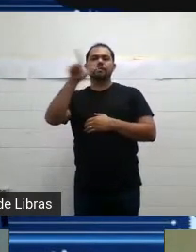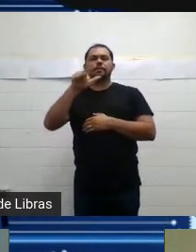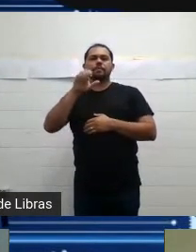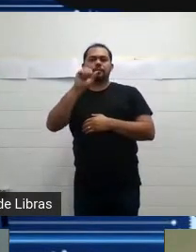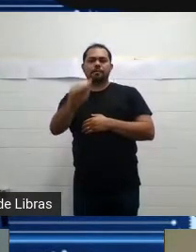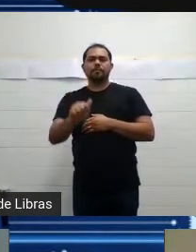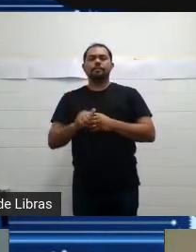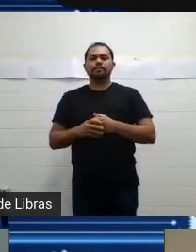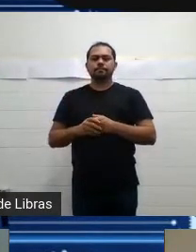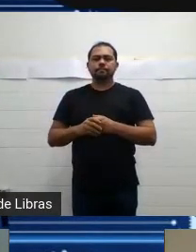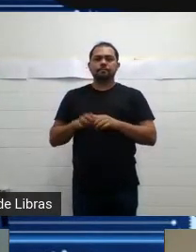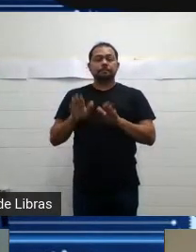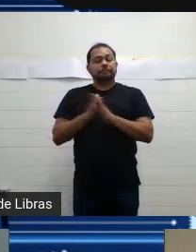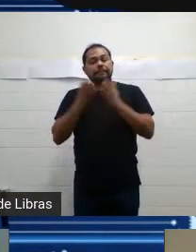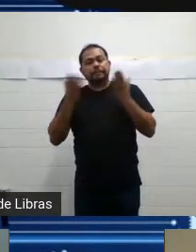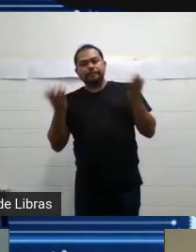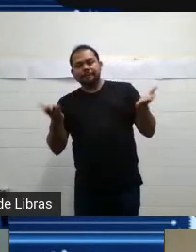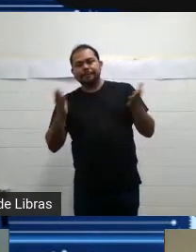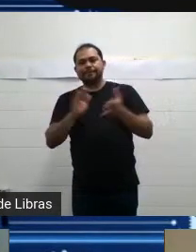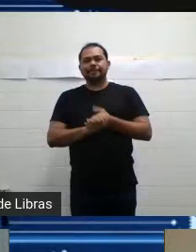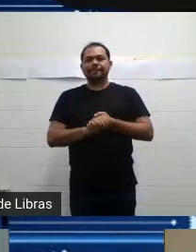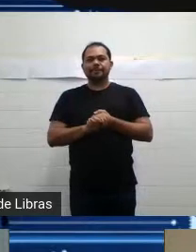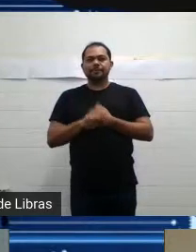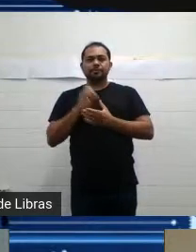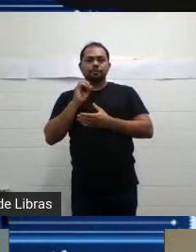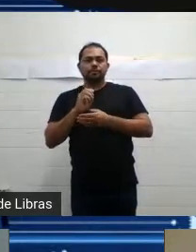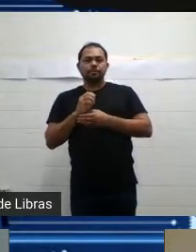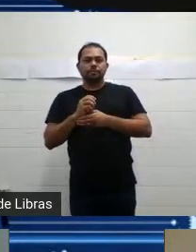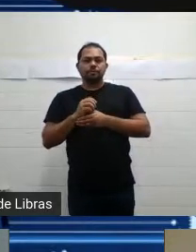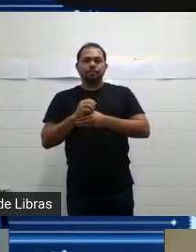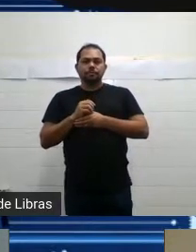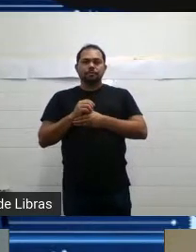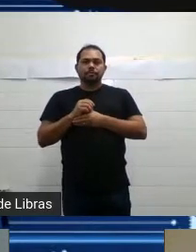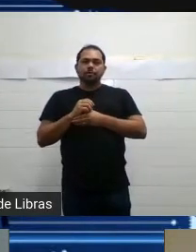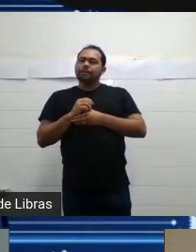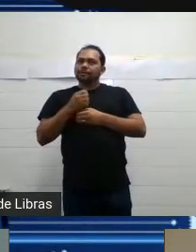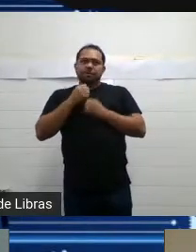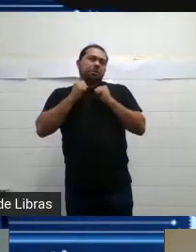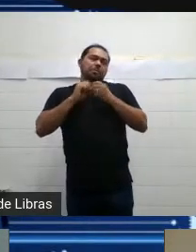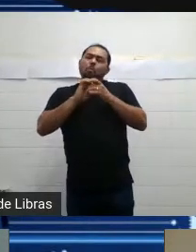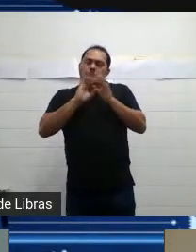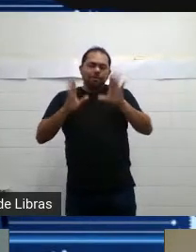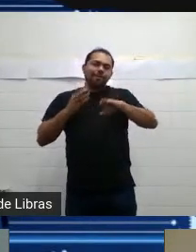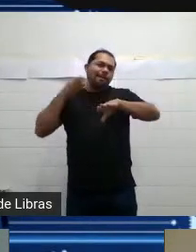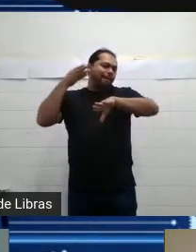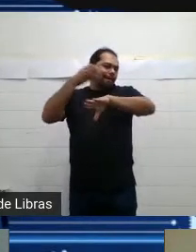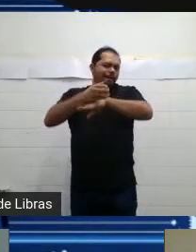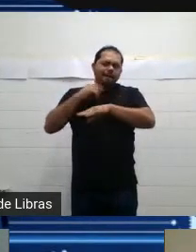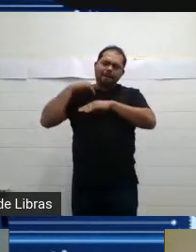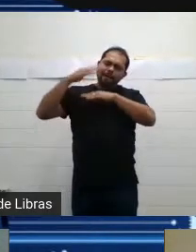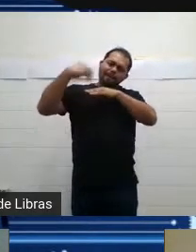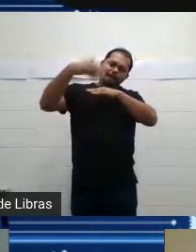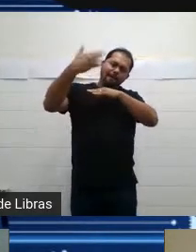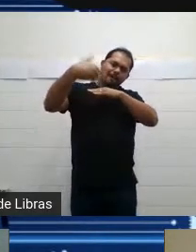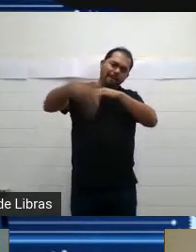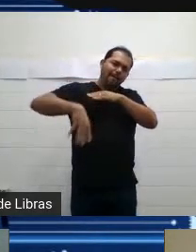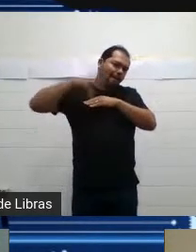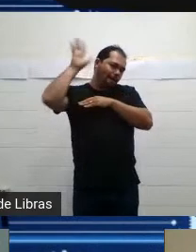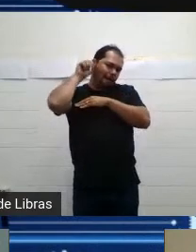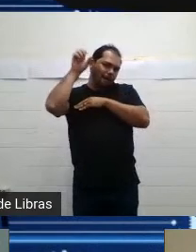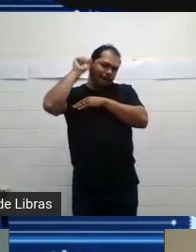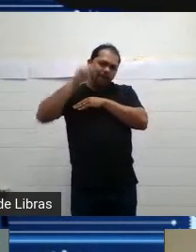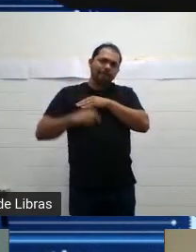Então, né? Então, a gente também entraria se noite adentro, né? Ouvindo mais vocês. O chat